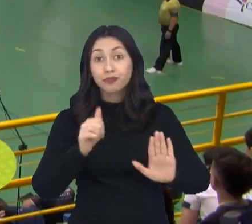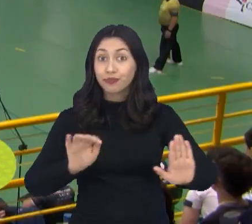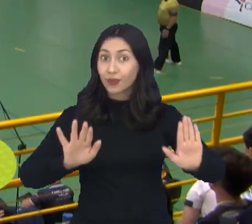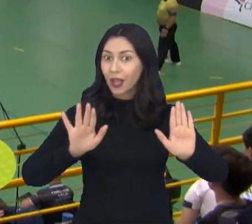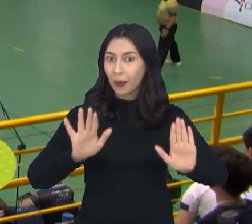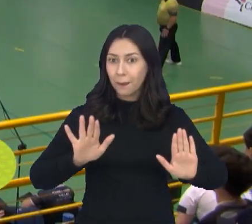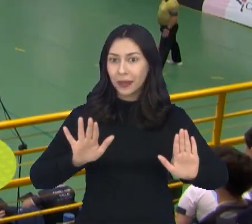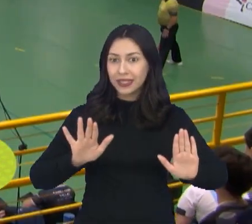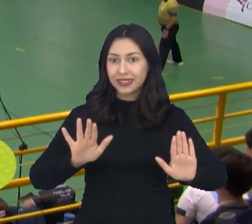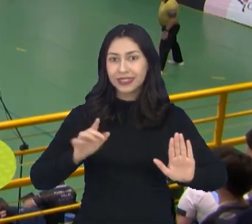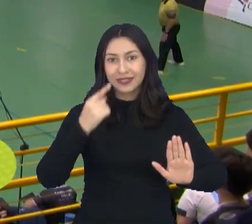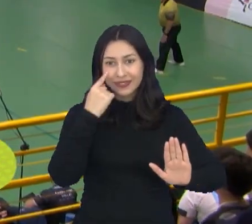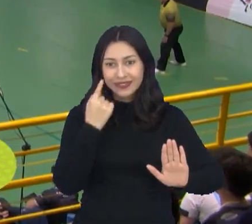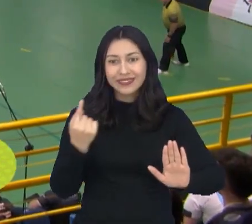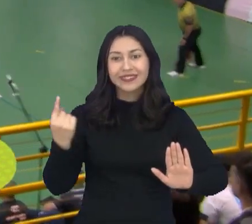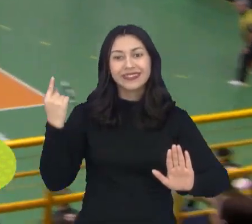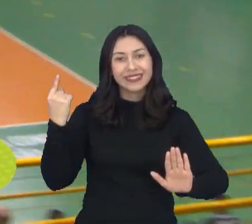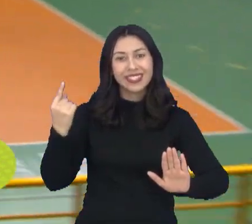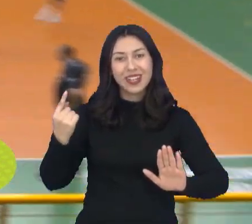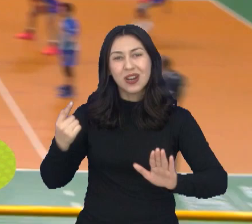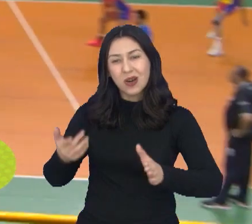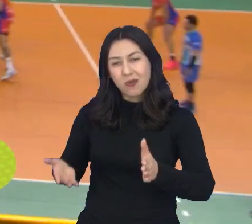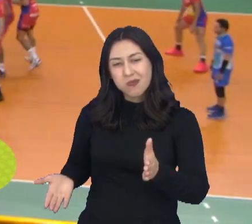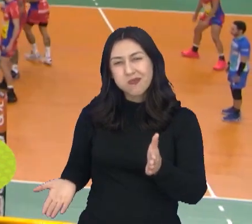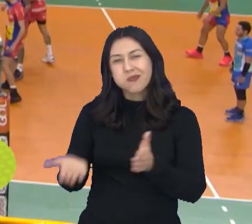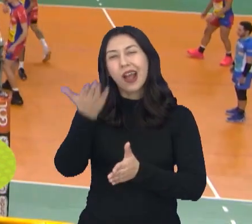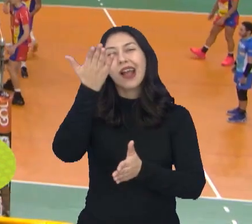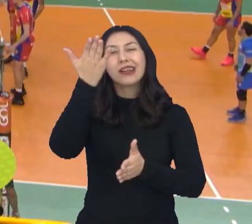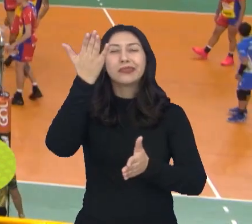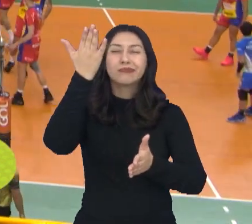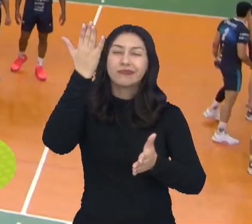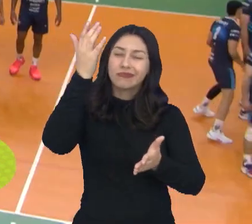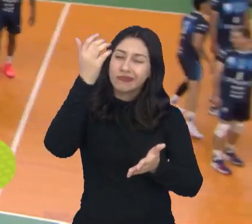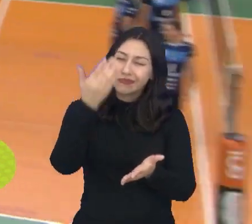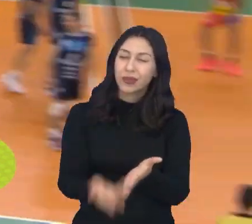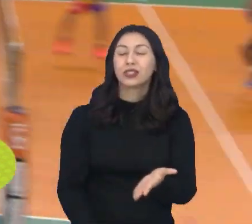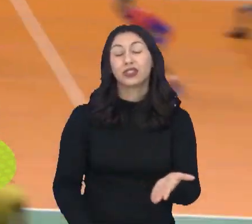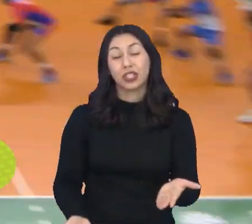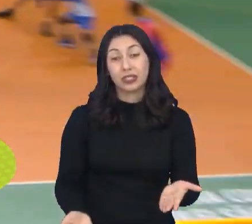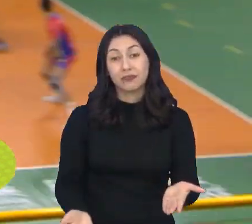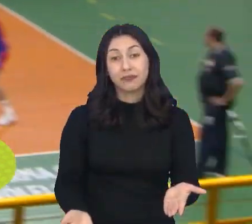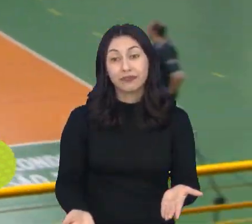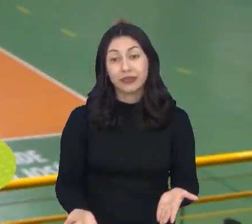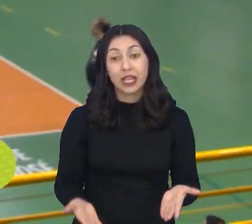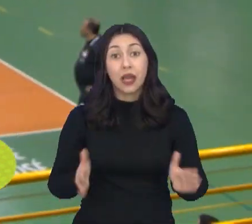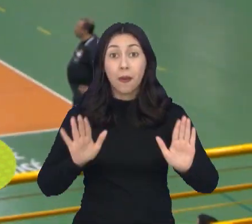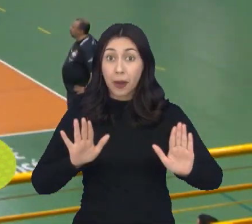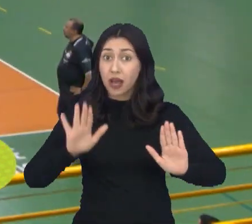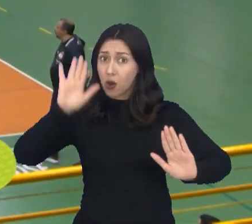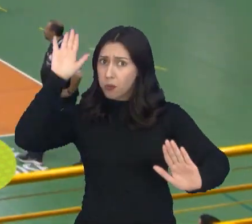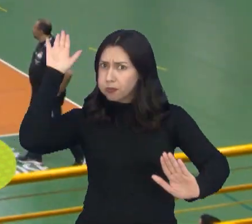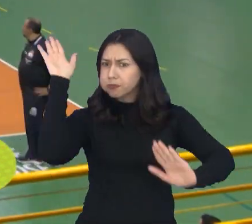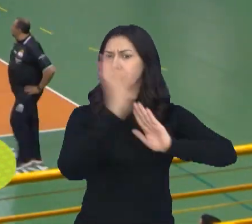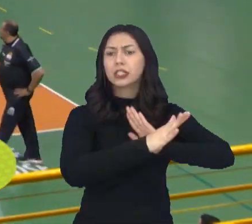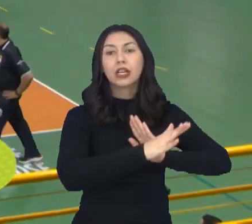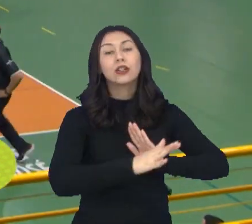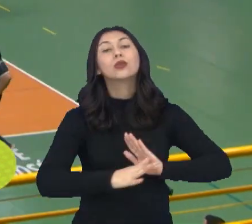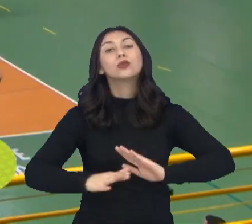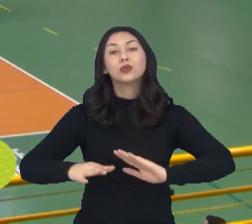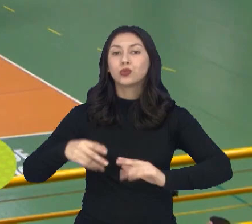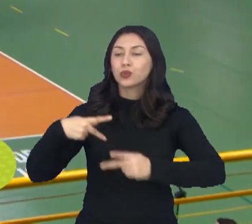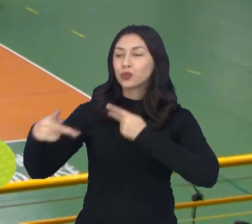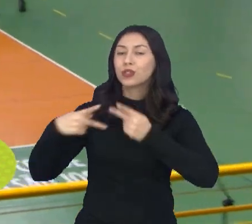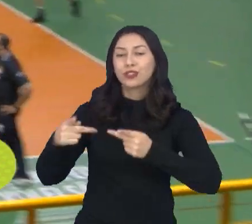o calcanhar de Aquiles joseense continuava sendo os saques. Em compensação no ataque, os joseenses exploravam